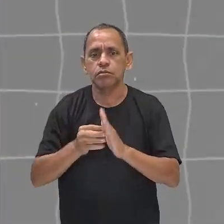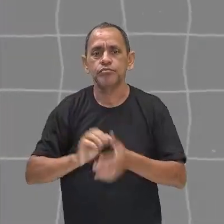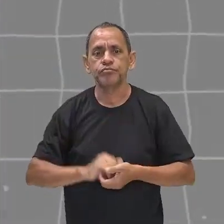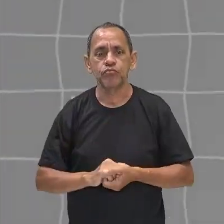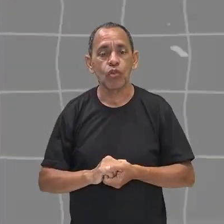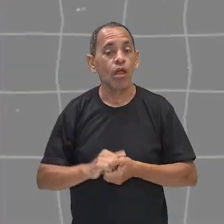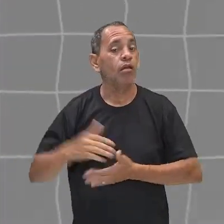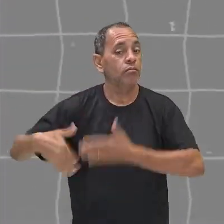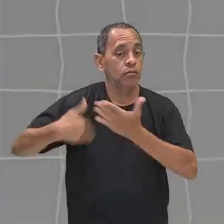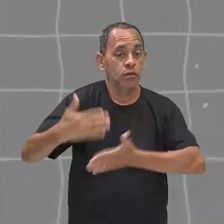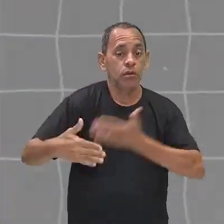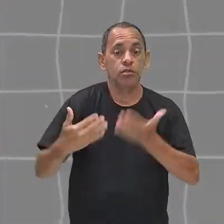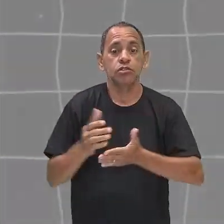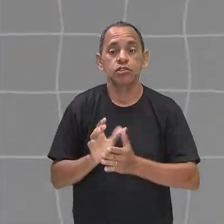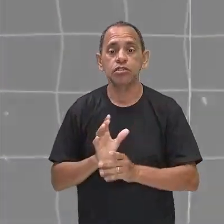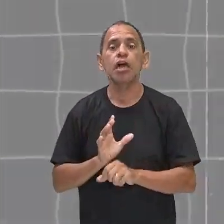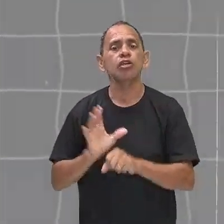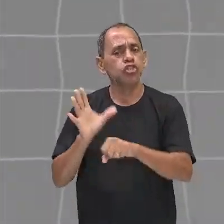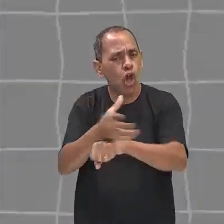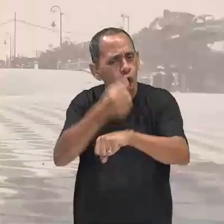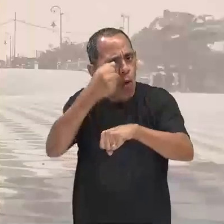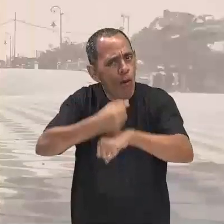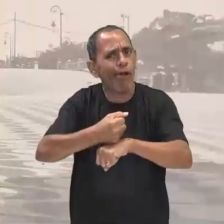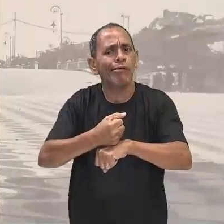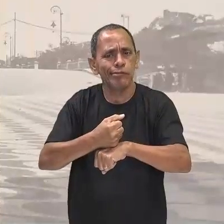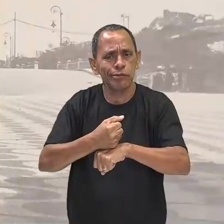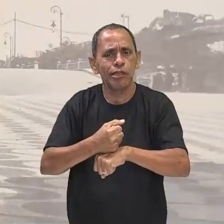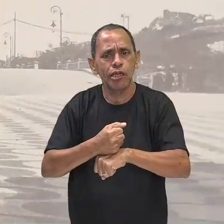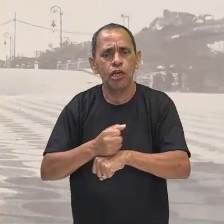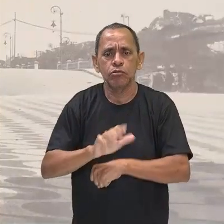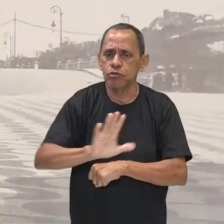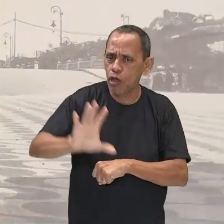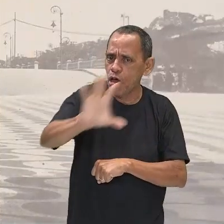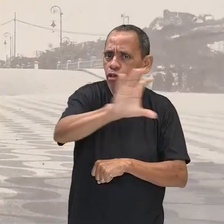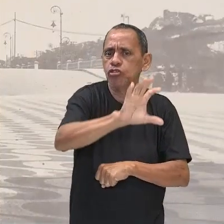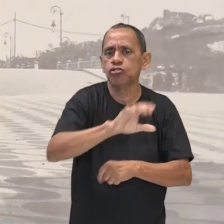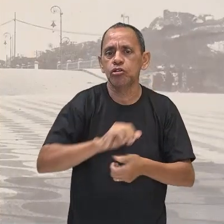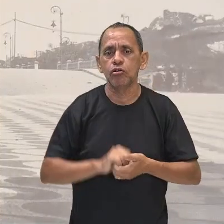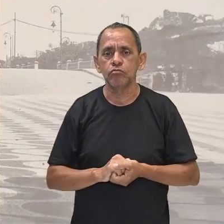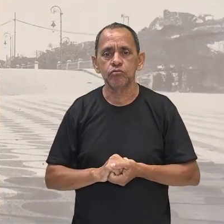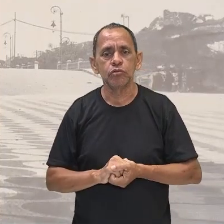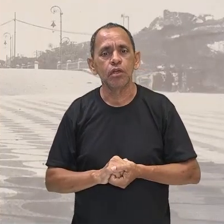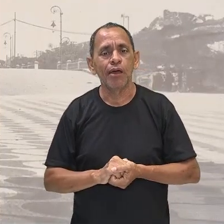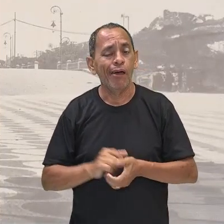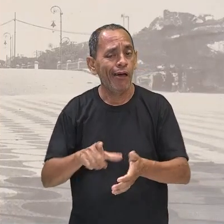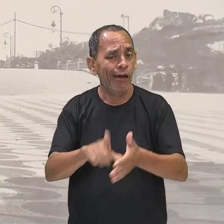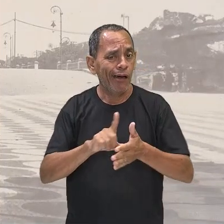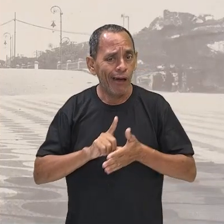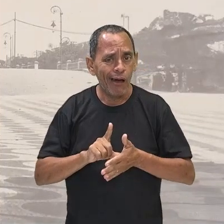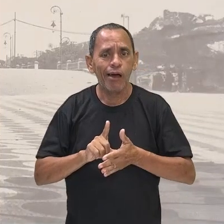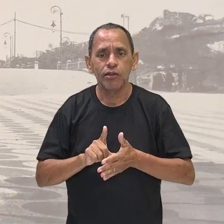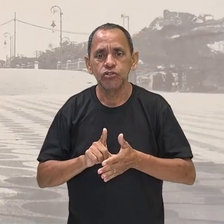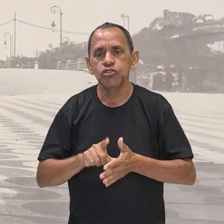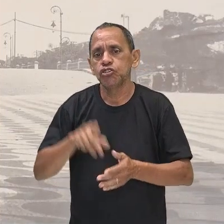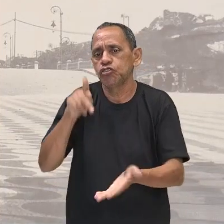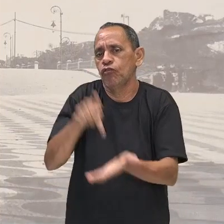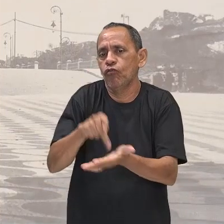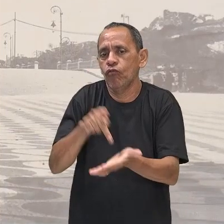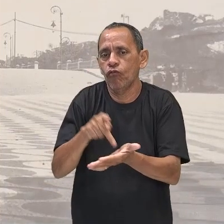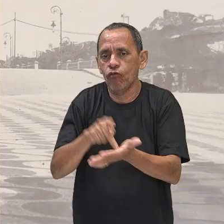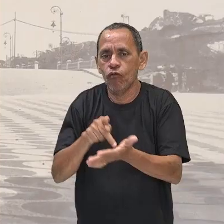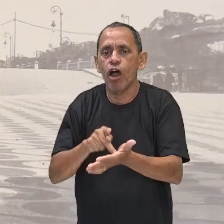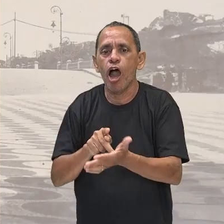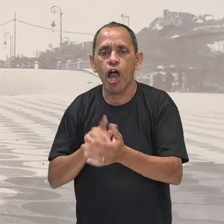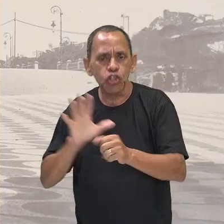de ocupação territorial dessa região. É importante frisar que antes da ocupação efetiva do território, grande